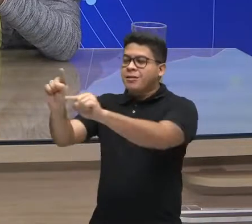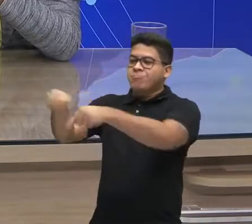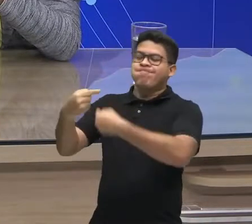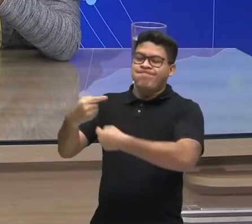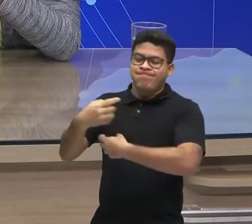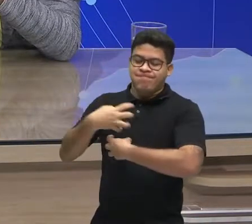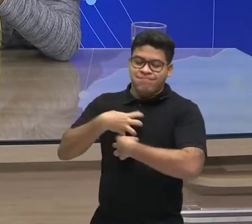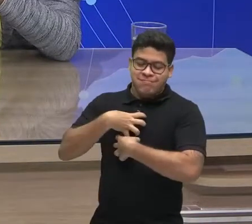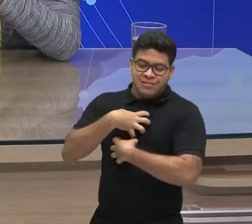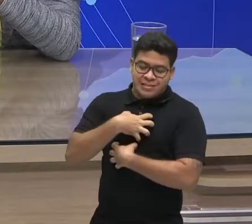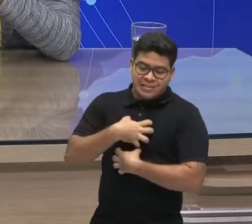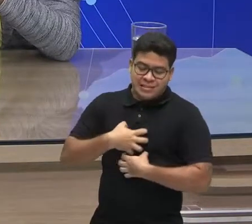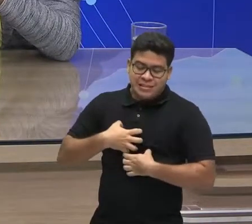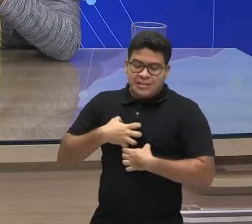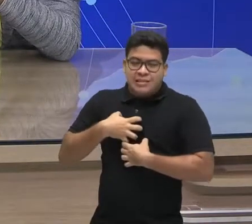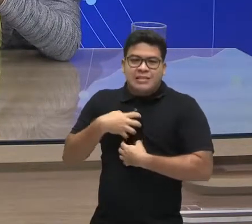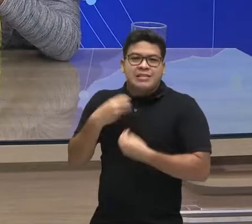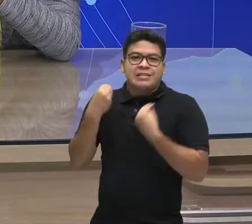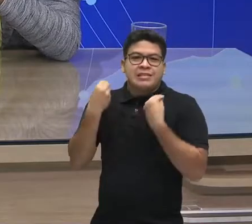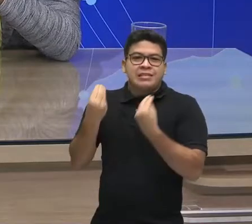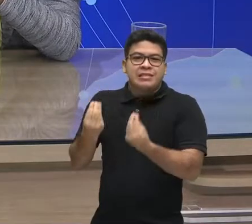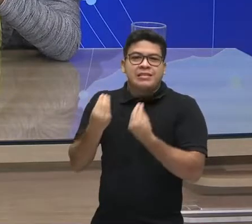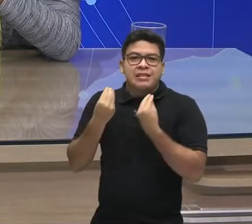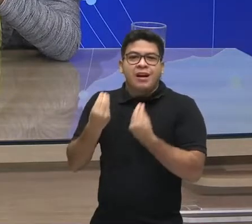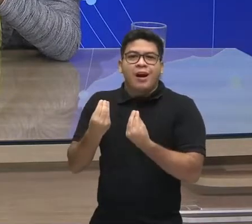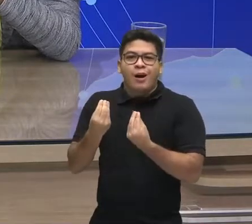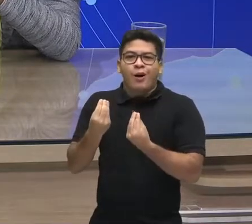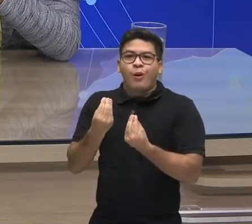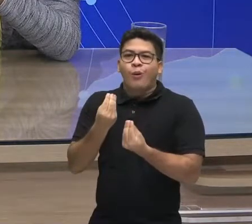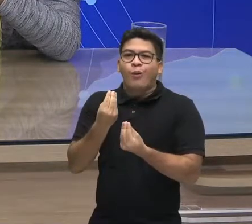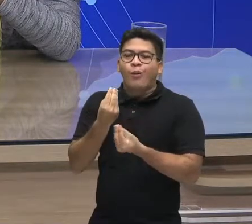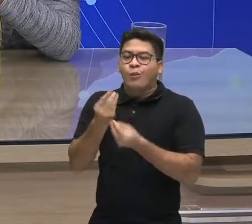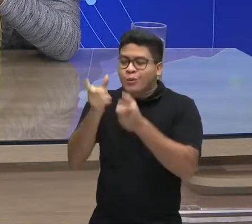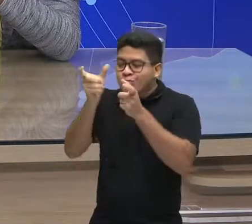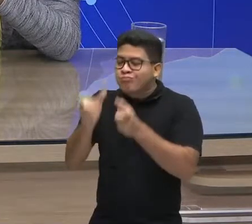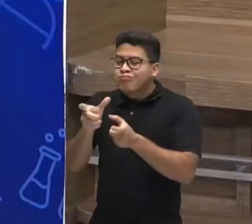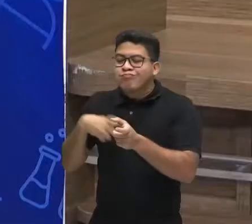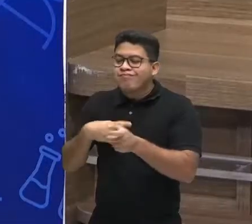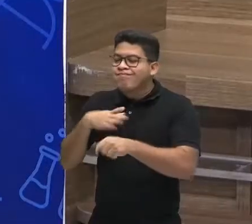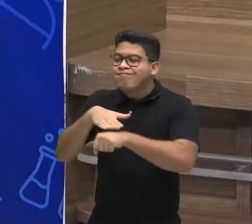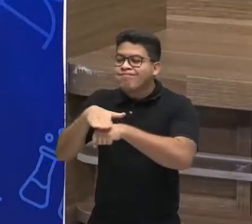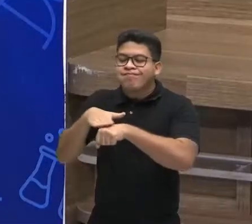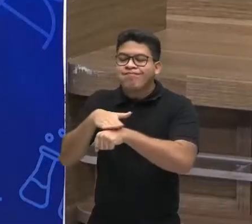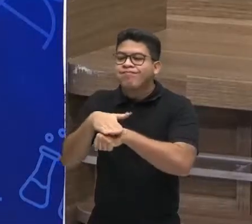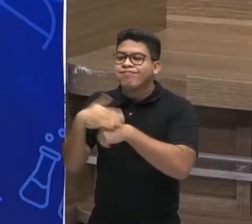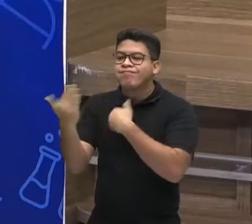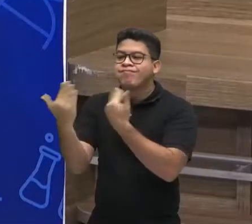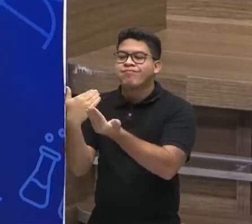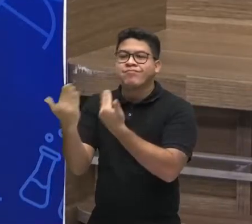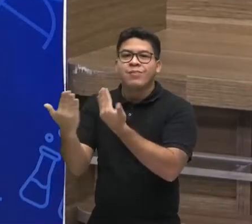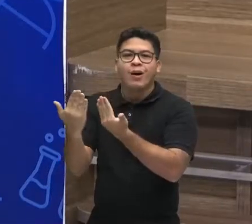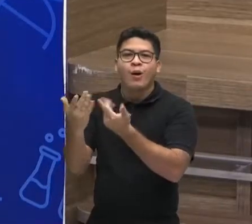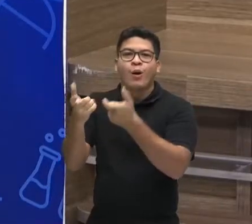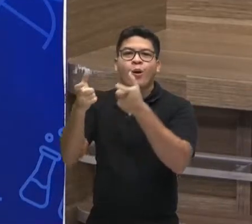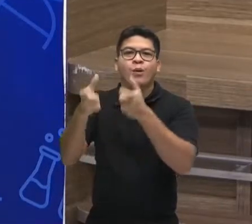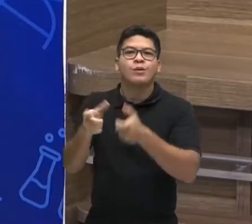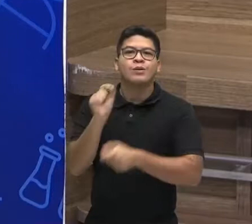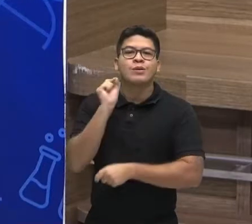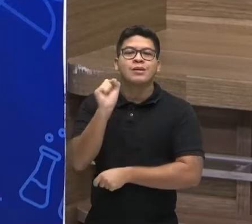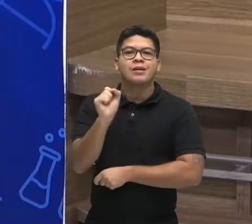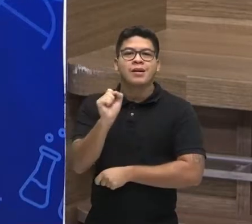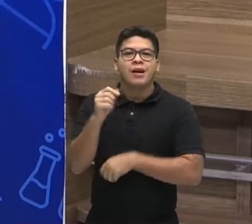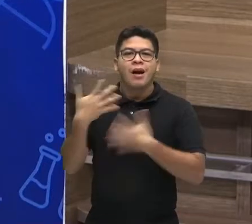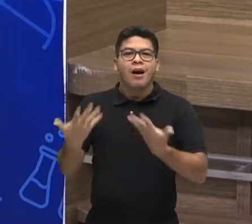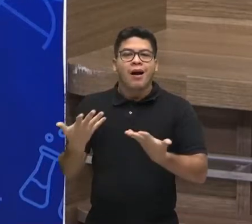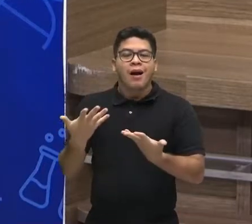você para e diz assim, agora com quem eu vou conversar? Com quem eu posso falar? Né? Para quem eu posso